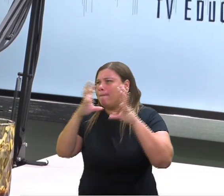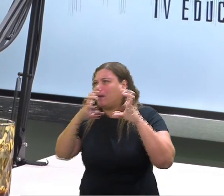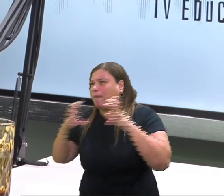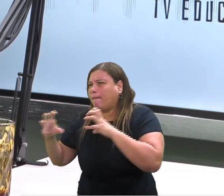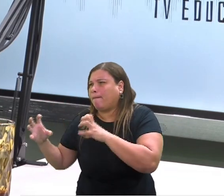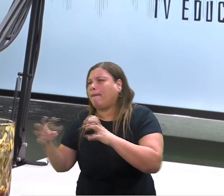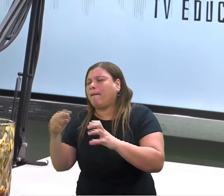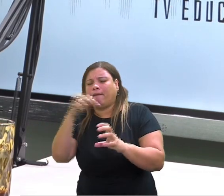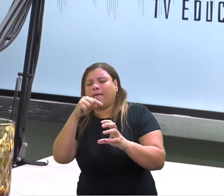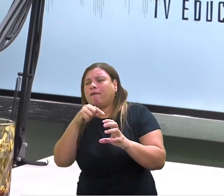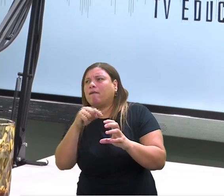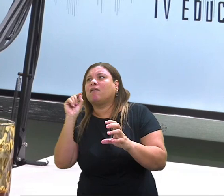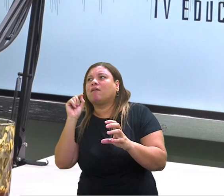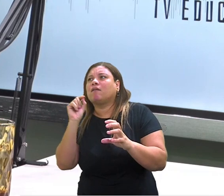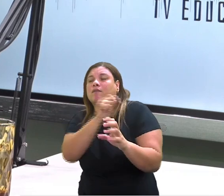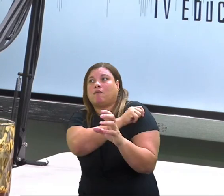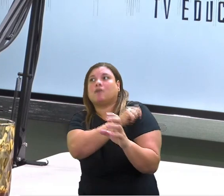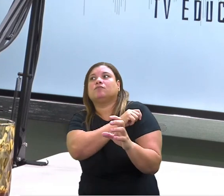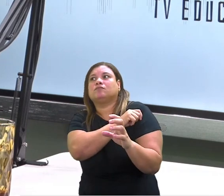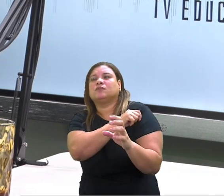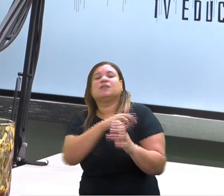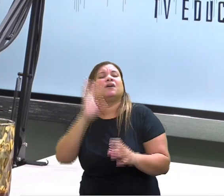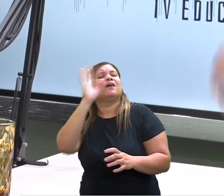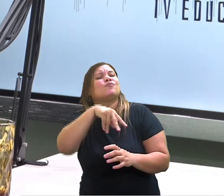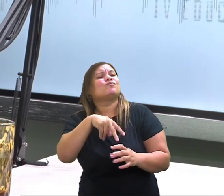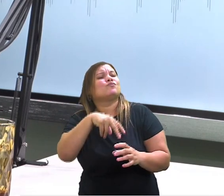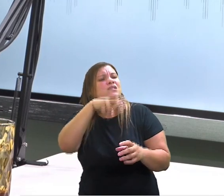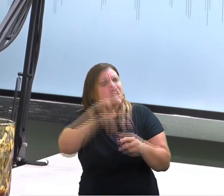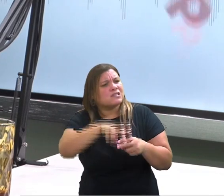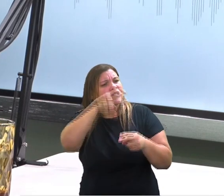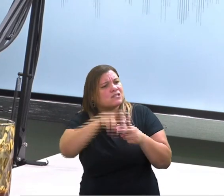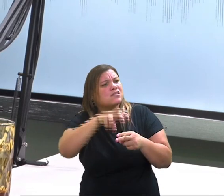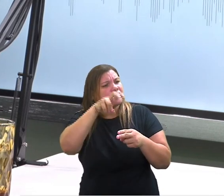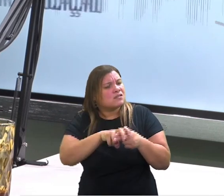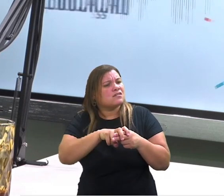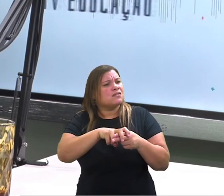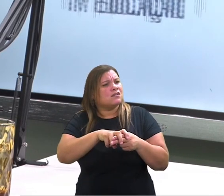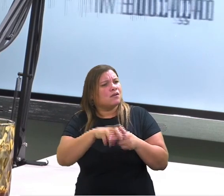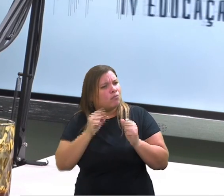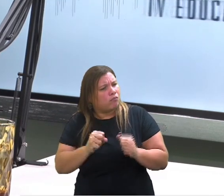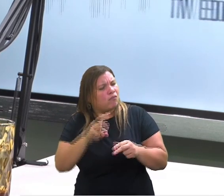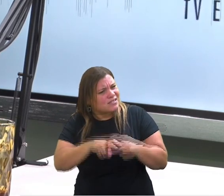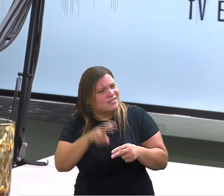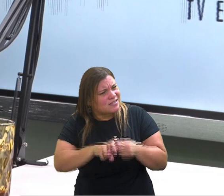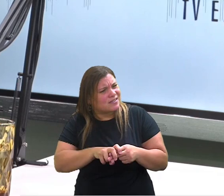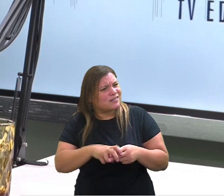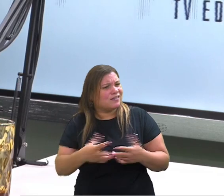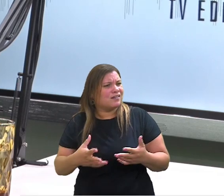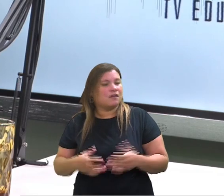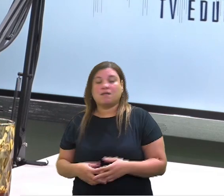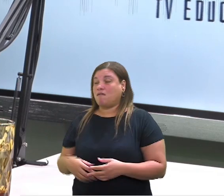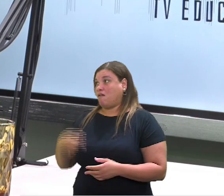sentava. E ele determinou que ele sentasse e o aluno não sentava. Ele tentou forçar o aluno a sentar. O aluno falou que